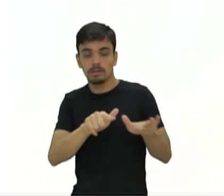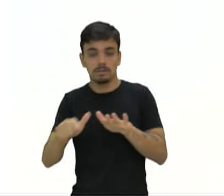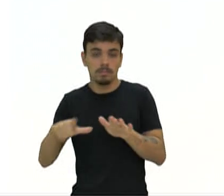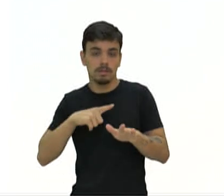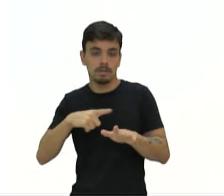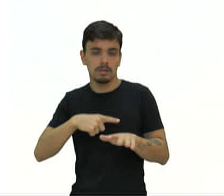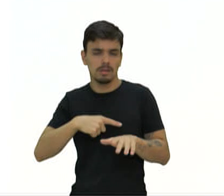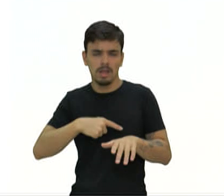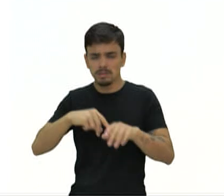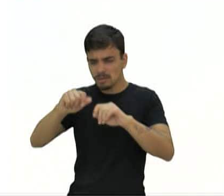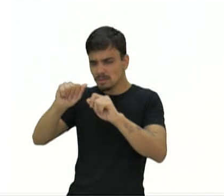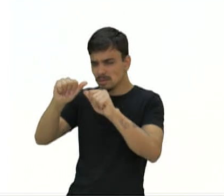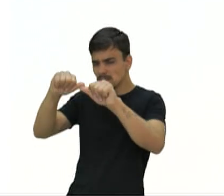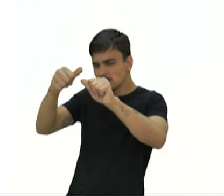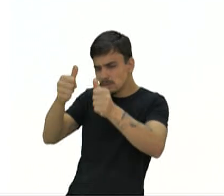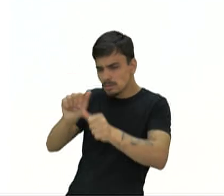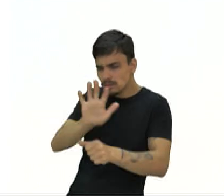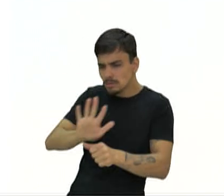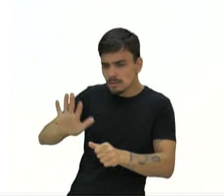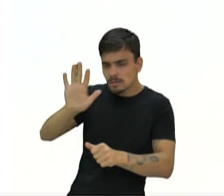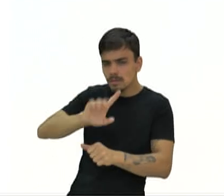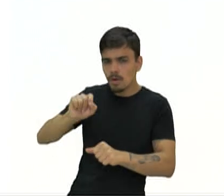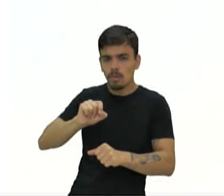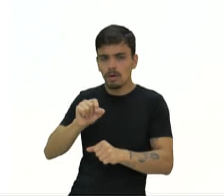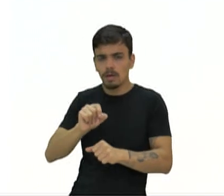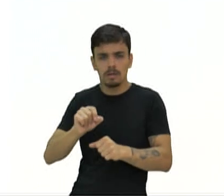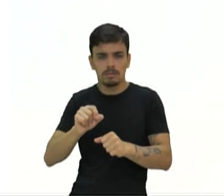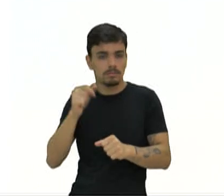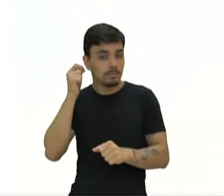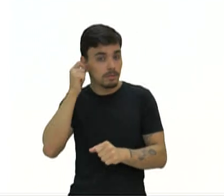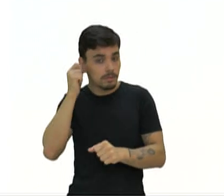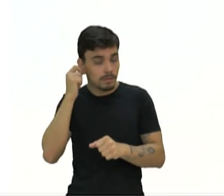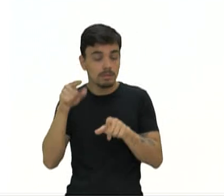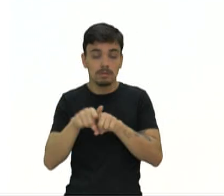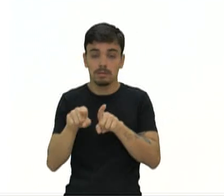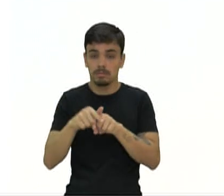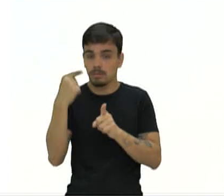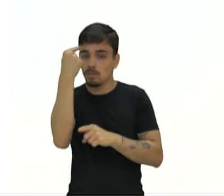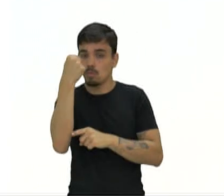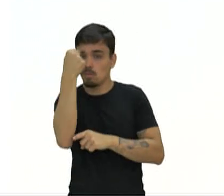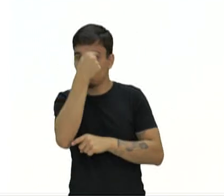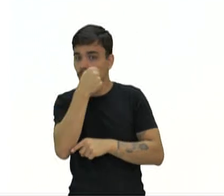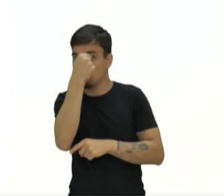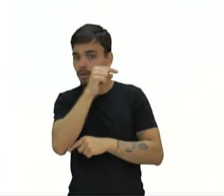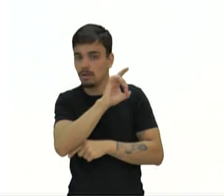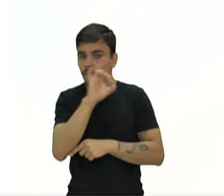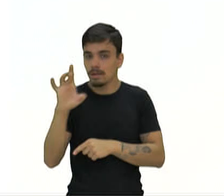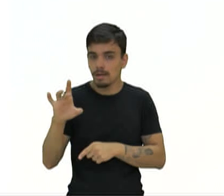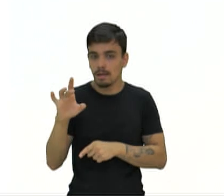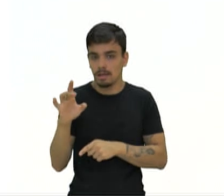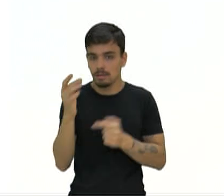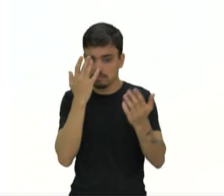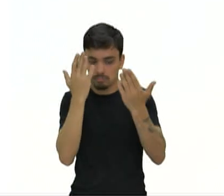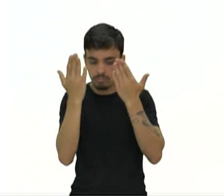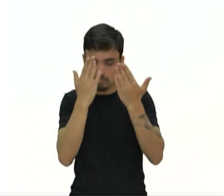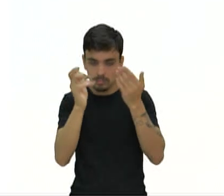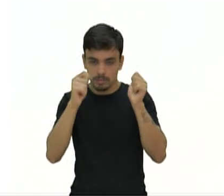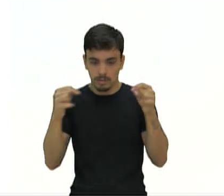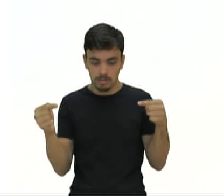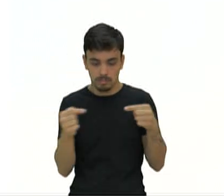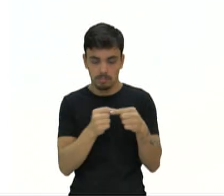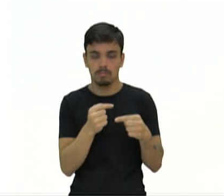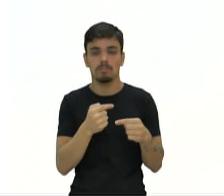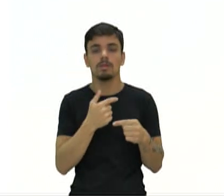do que vai ser os pavilhões auriculares, ou seja, das orelhas, né? E também dos olhos. De cada lado da região correspondente ao